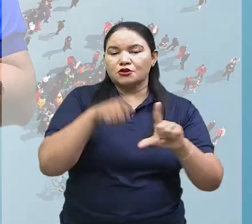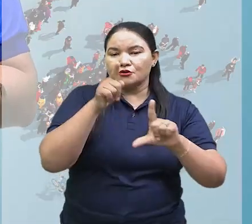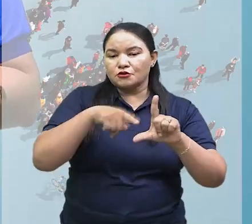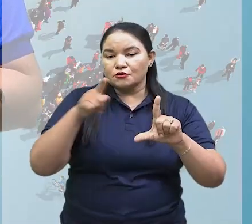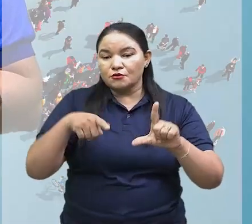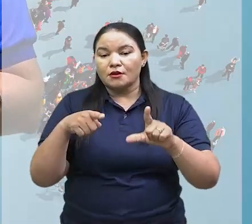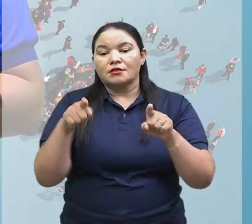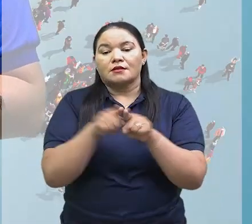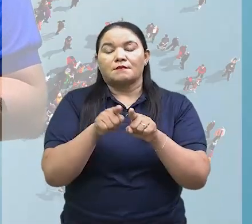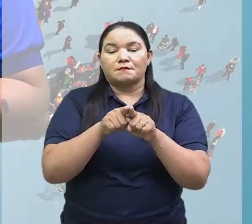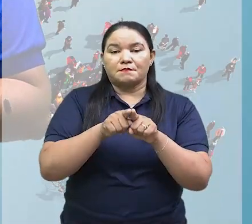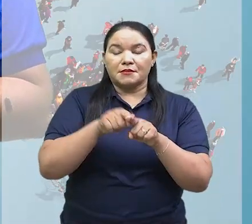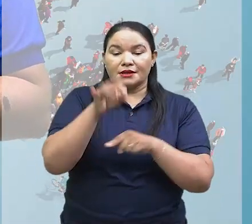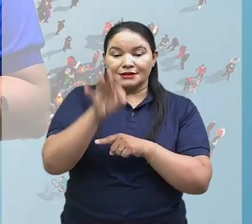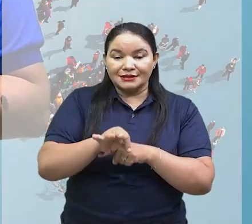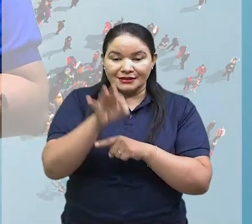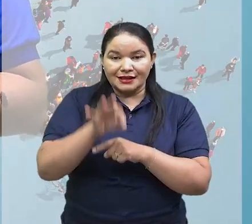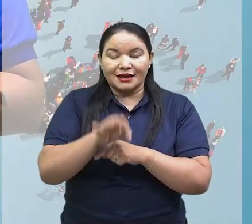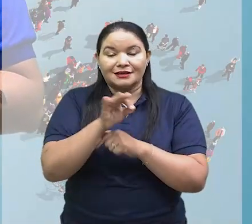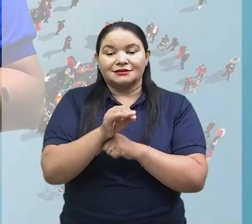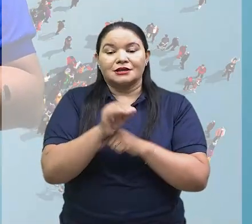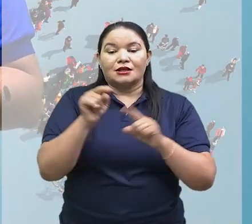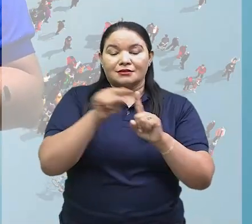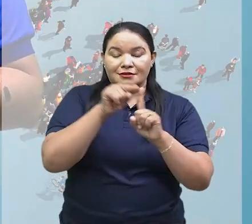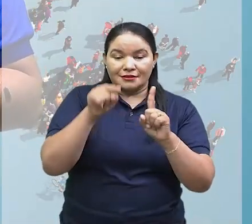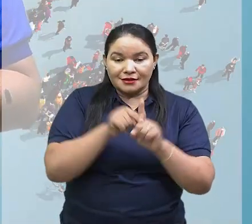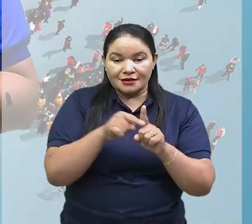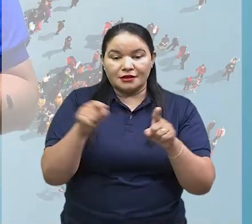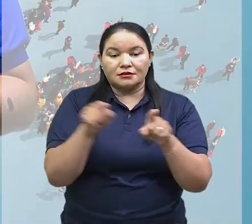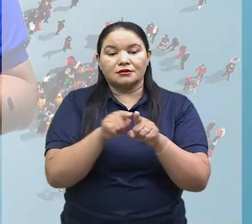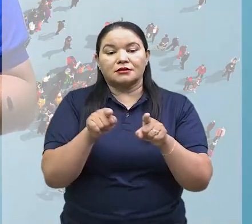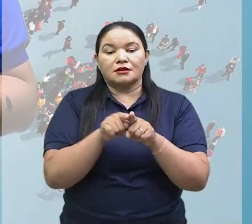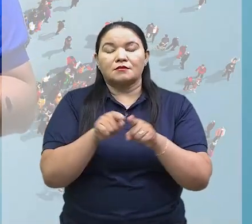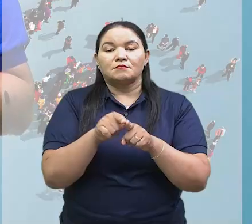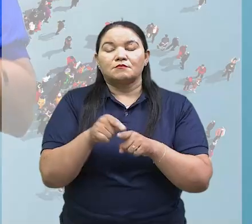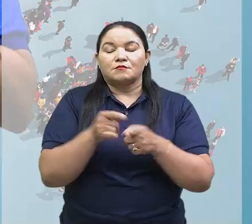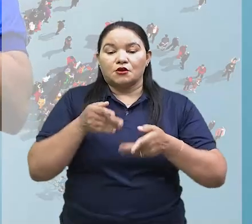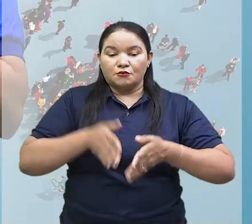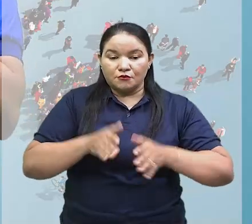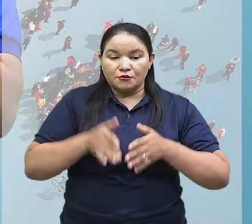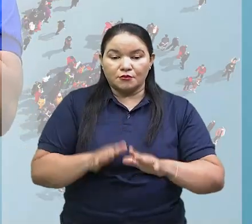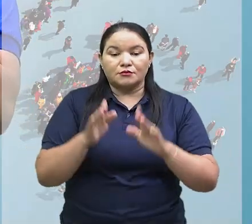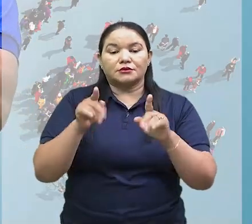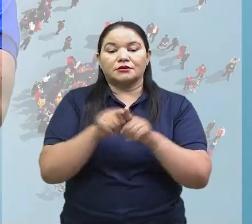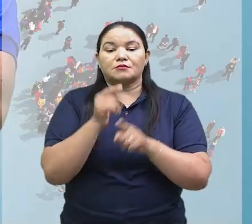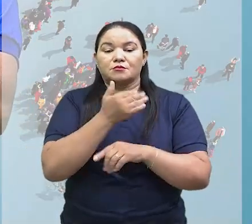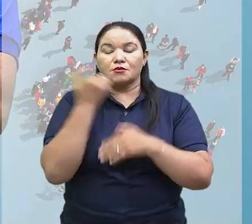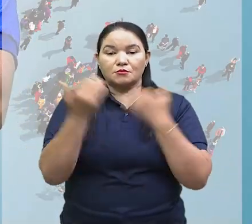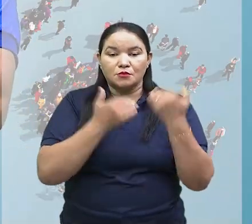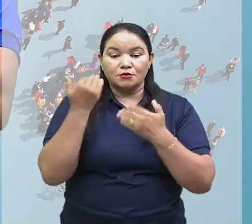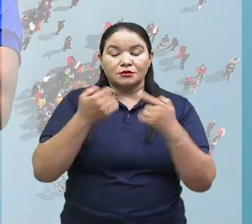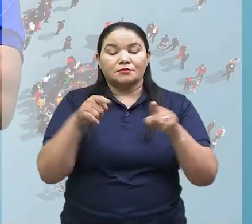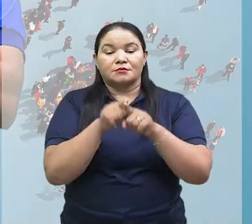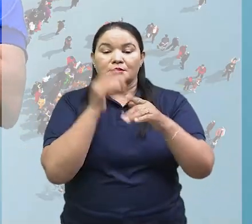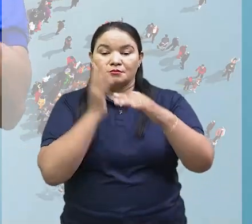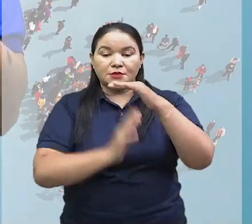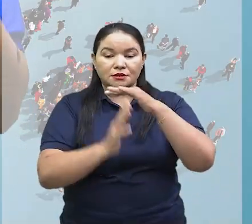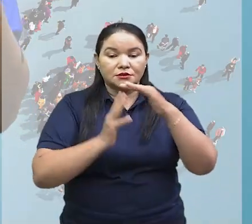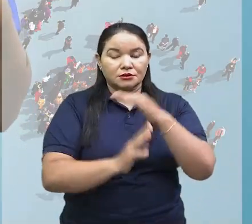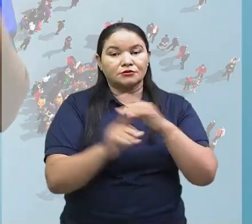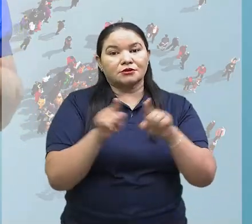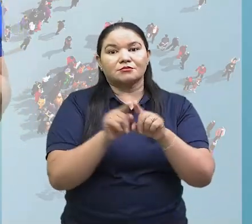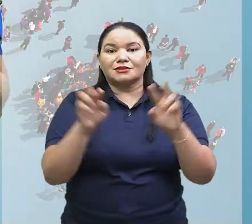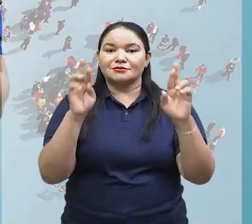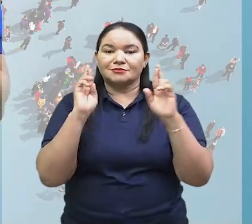como a natalidade, a mortalidade, o processo de migrações e também expectativa de vida, né?